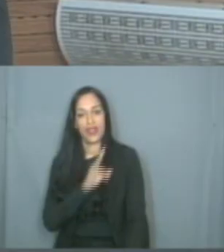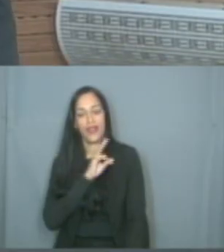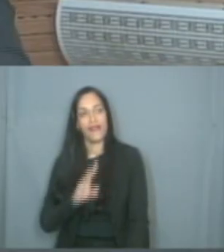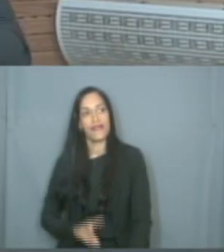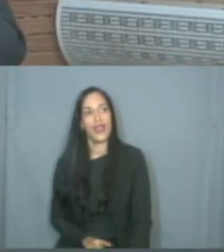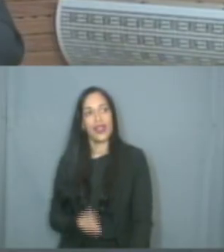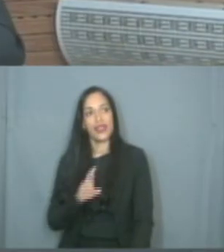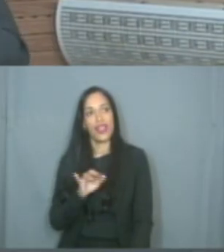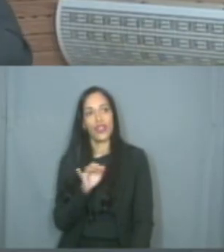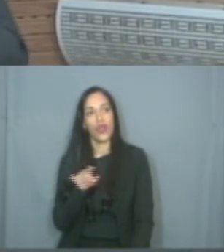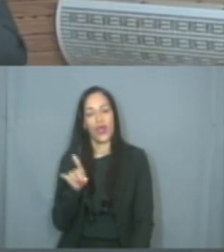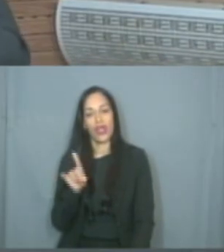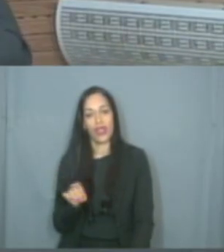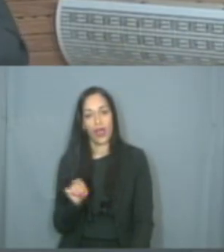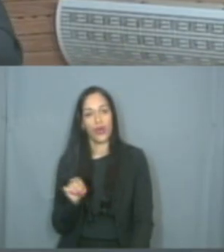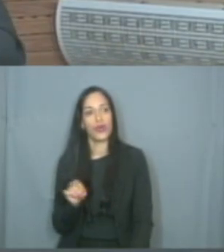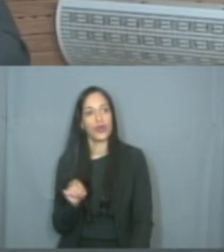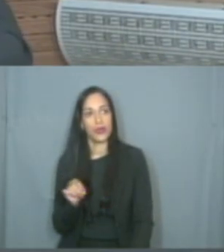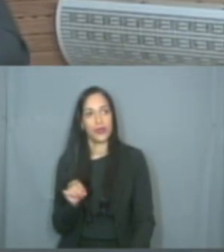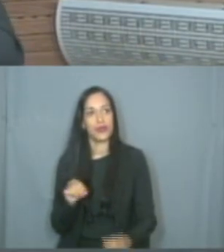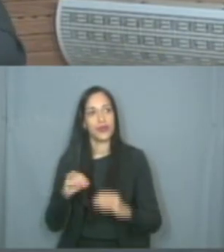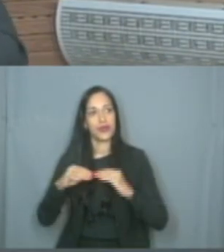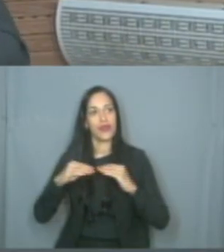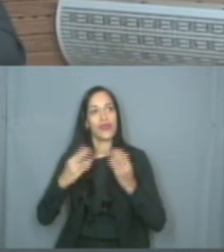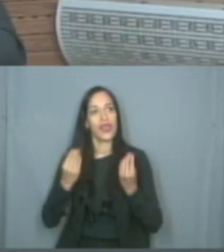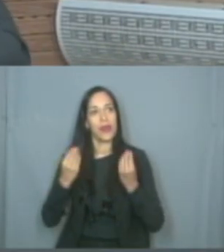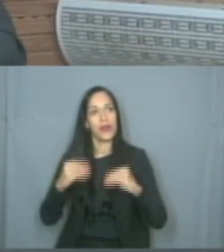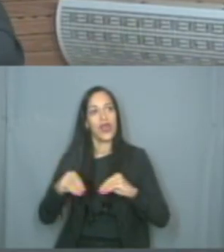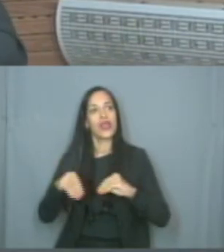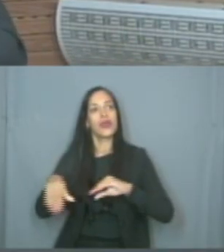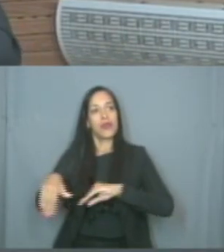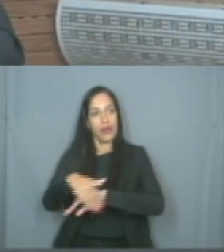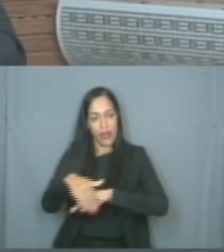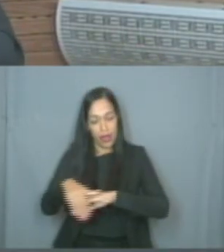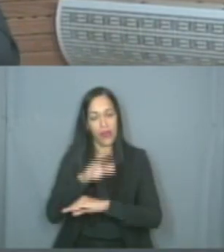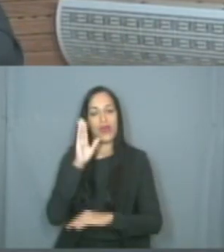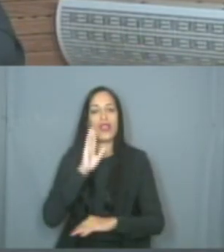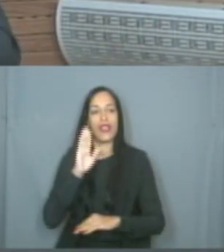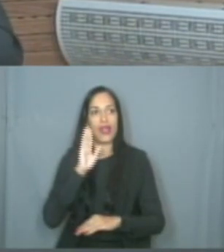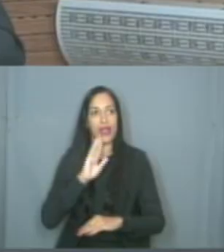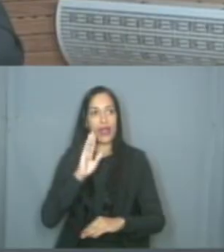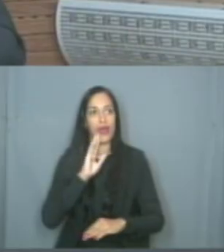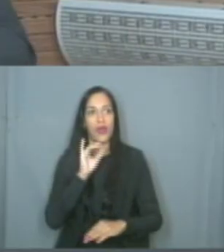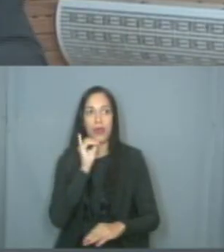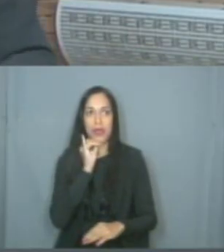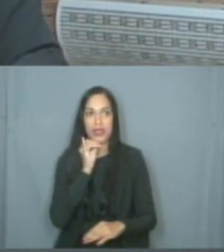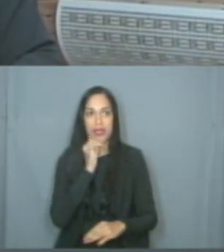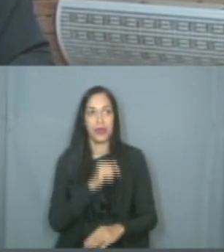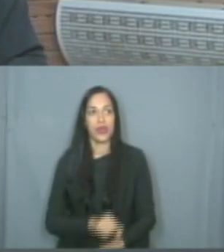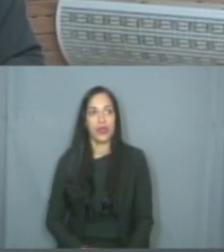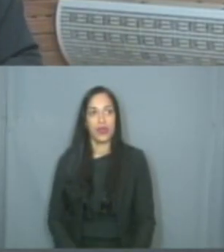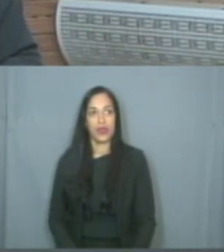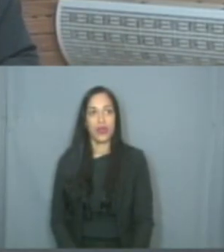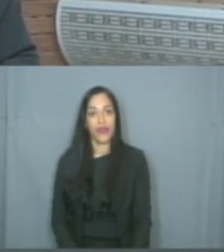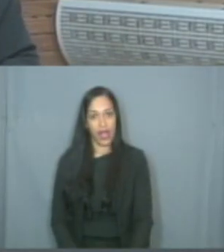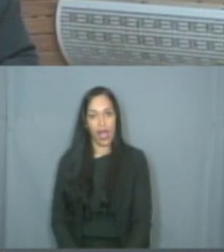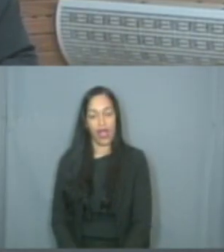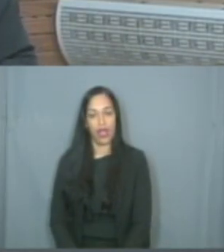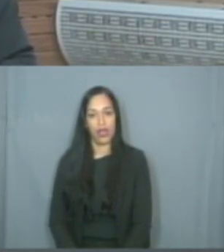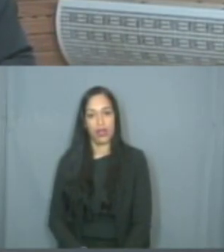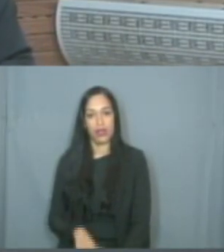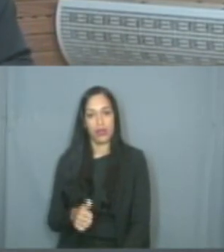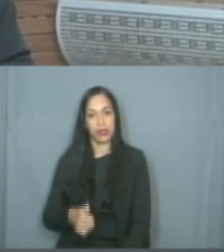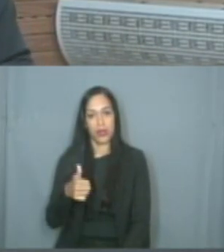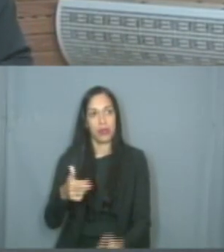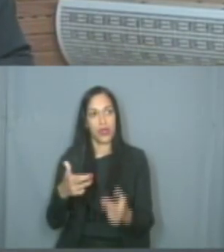Júnior, calçada legal, seja implantado nessas ruas que a gente citou? E eu vou usar como exemplo esse primeiro requerimento,